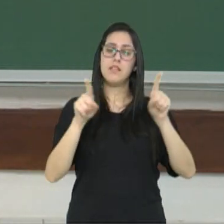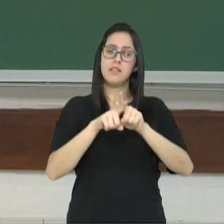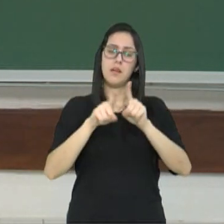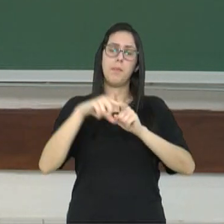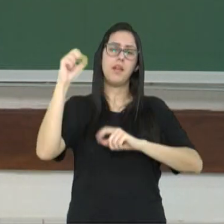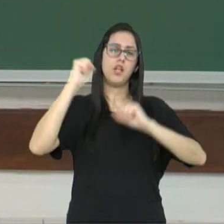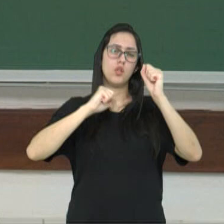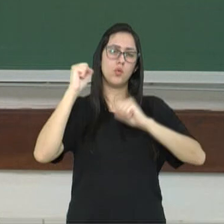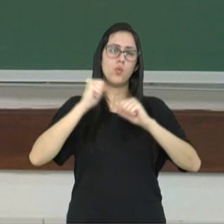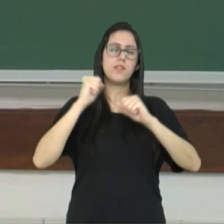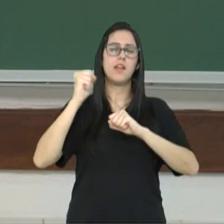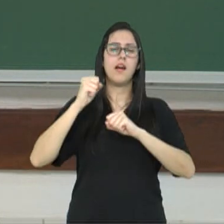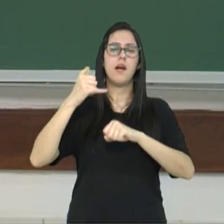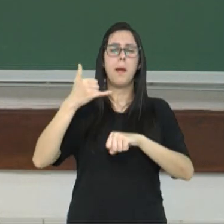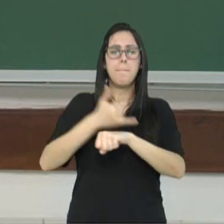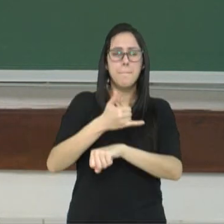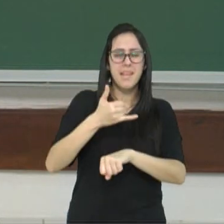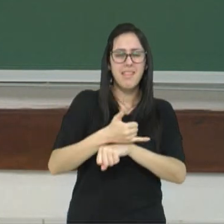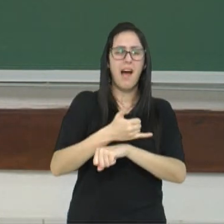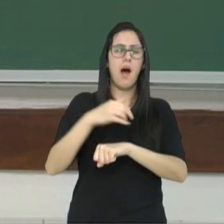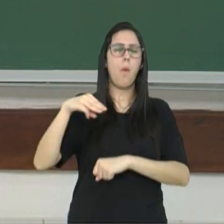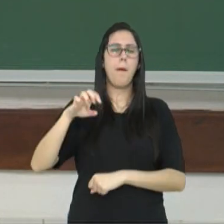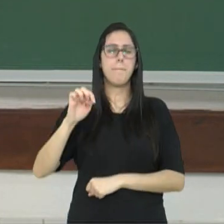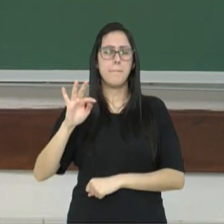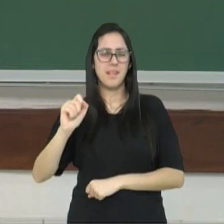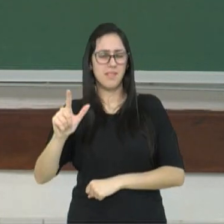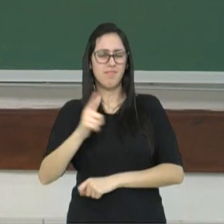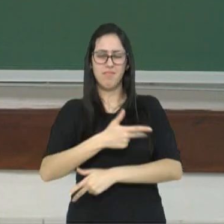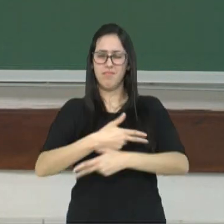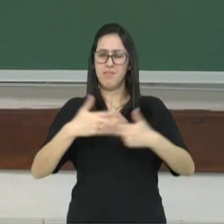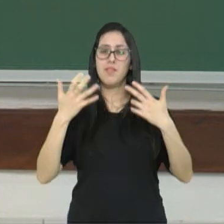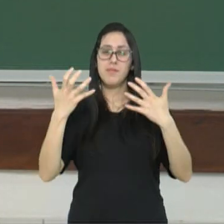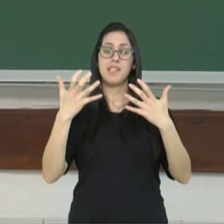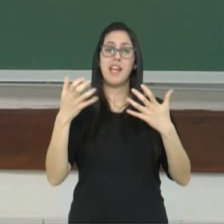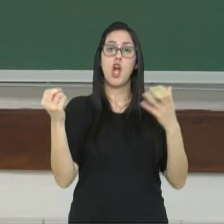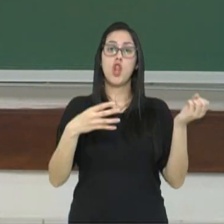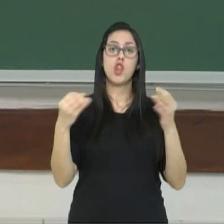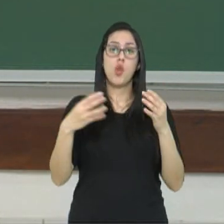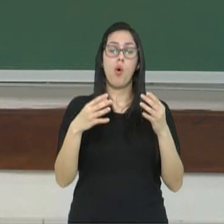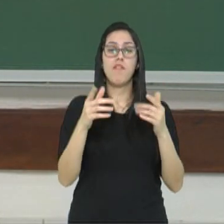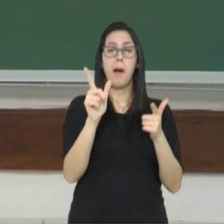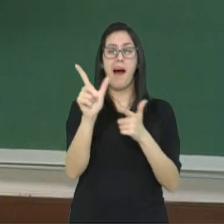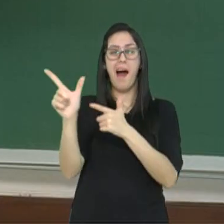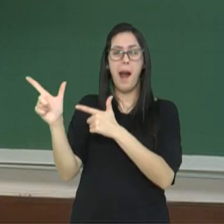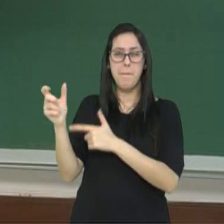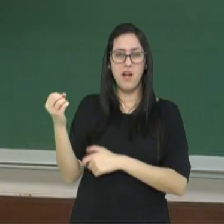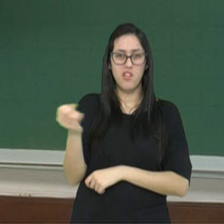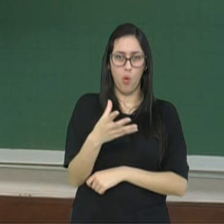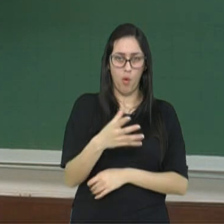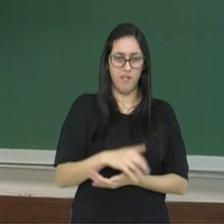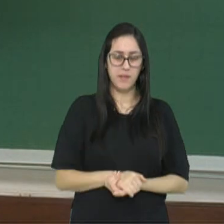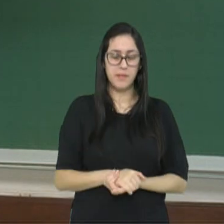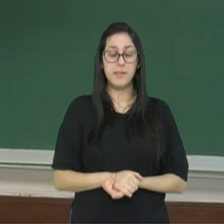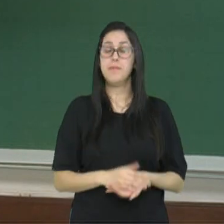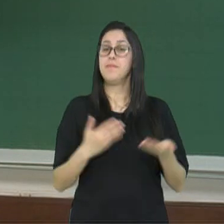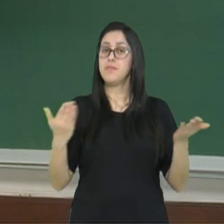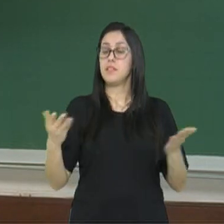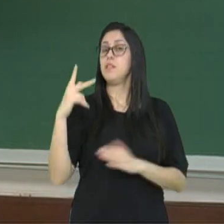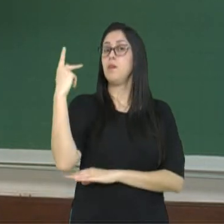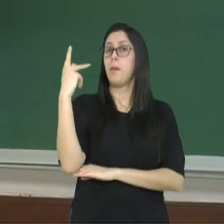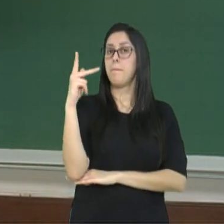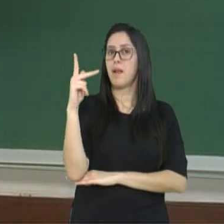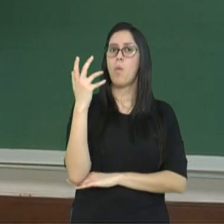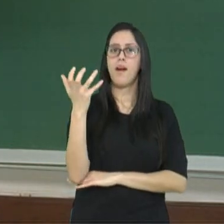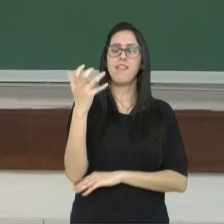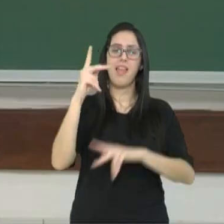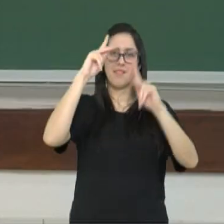metais pesados para a fabricação de armas. Isso aí visava garantir, então, o Paraguai